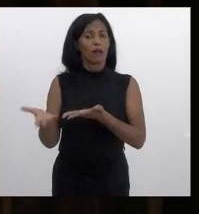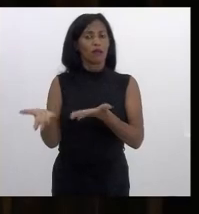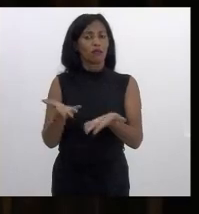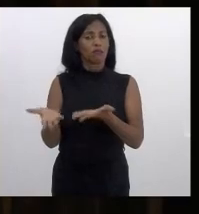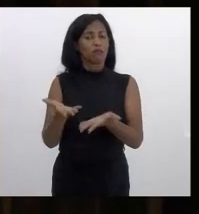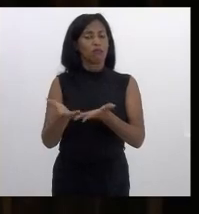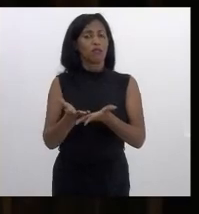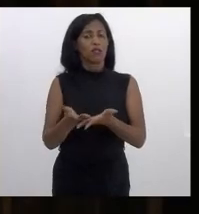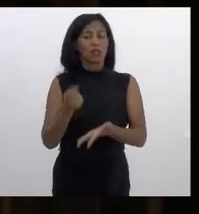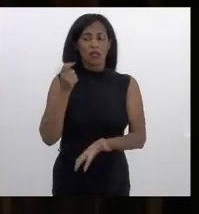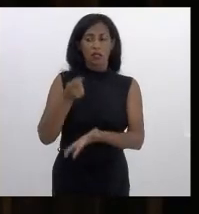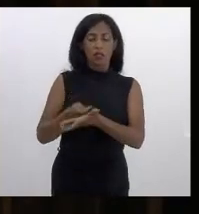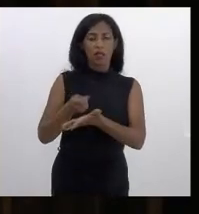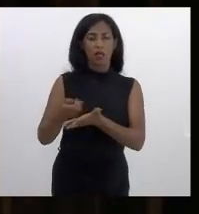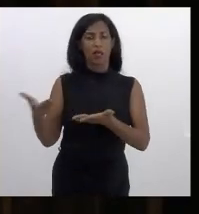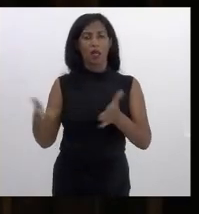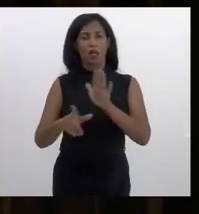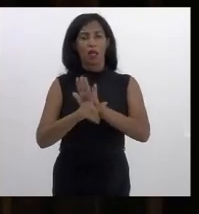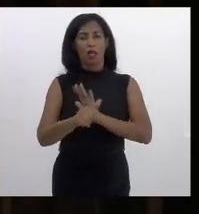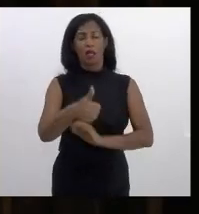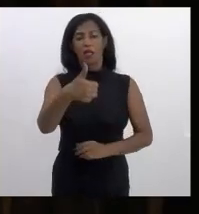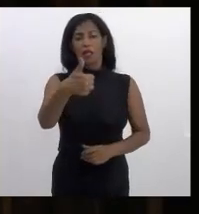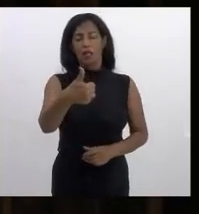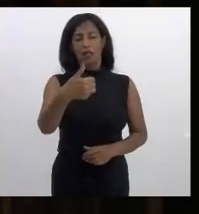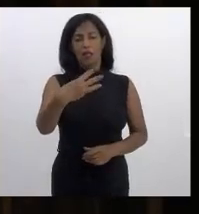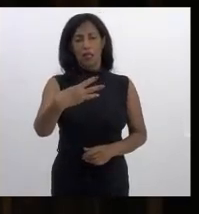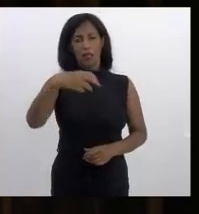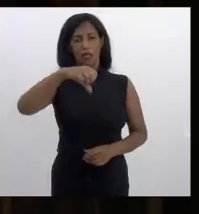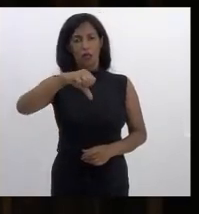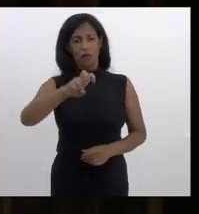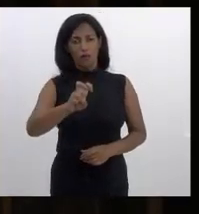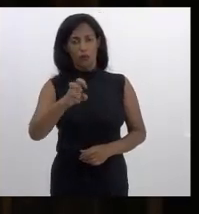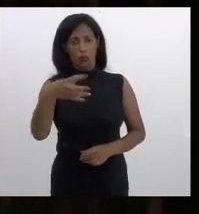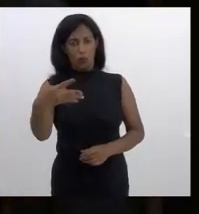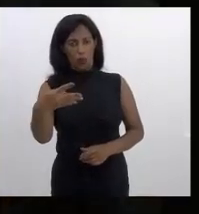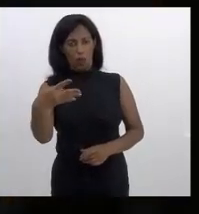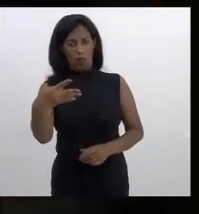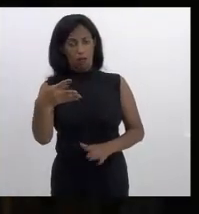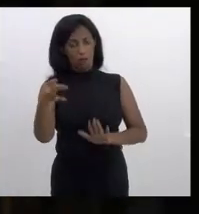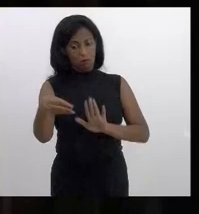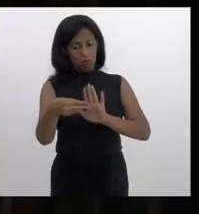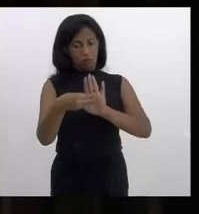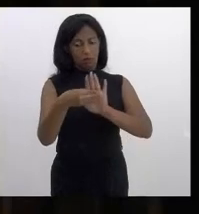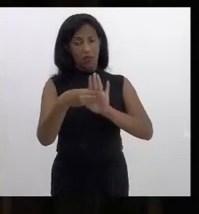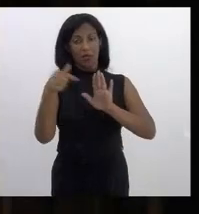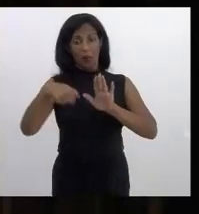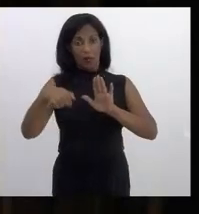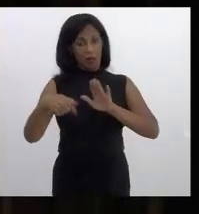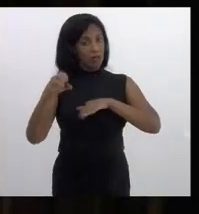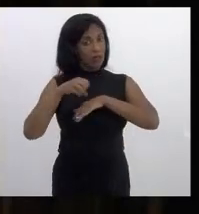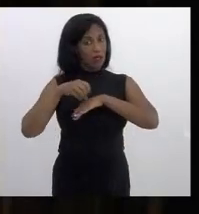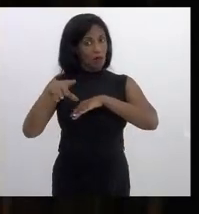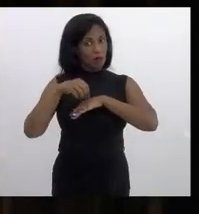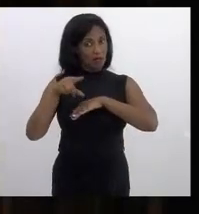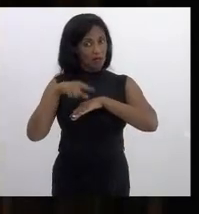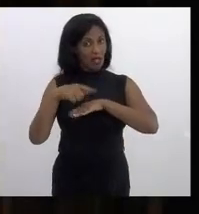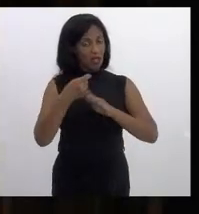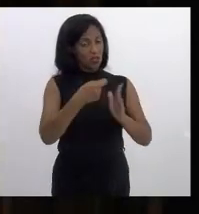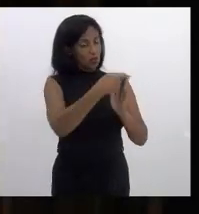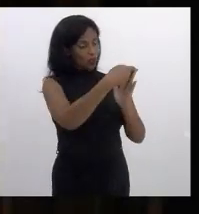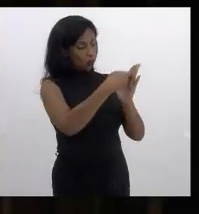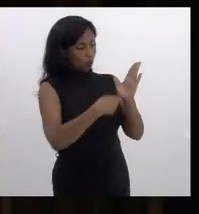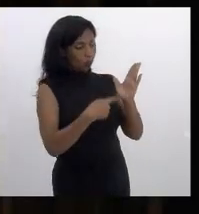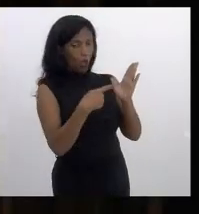se garante isso na lei 13954 então aqui na mensagem teria